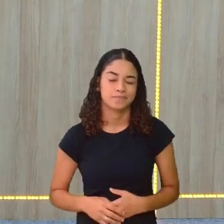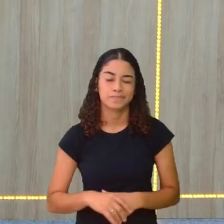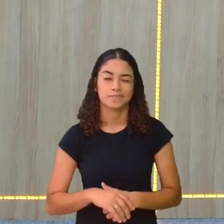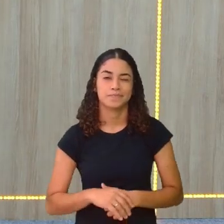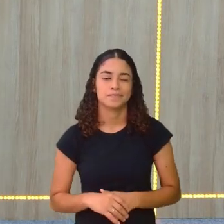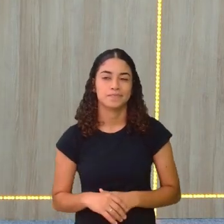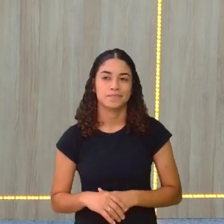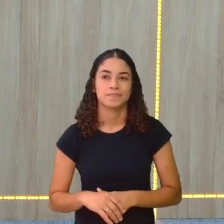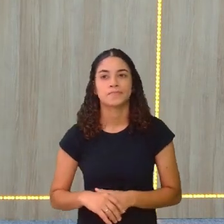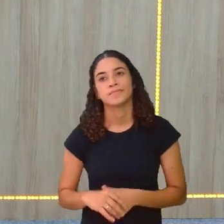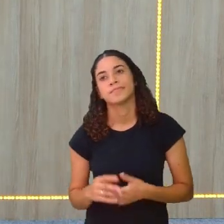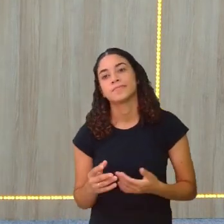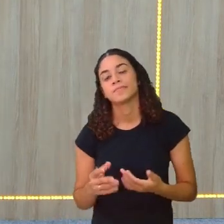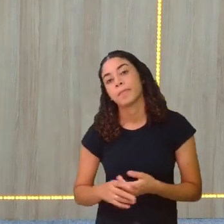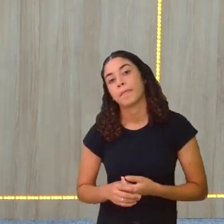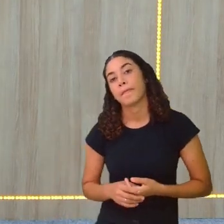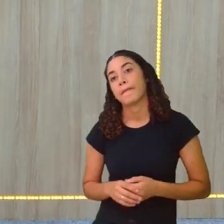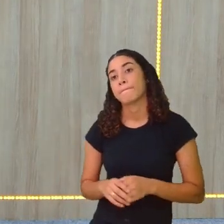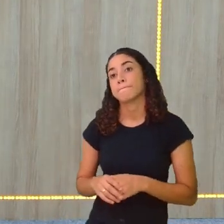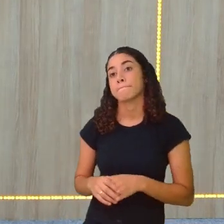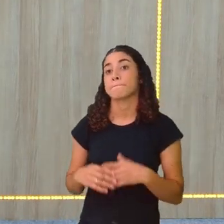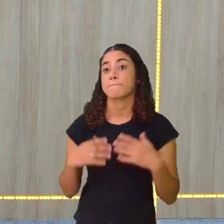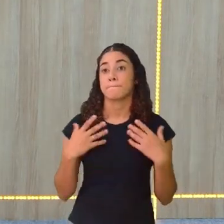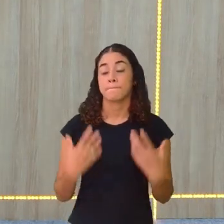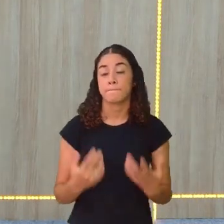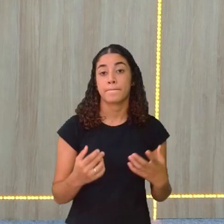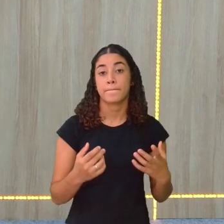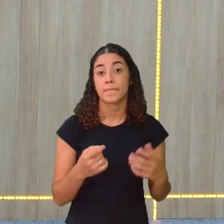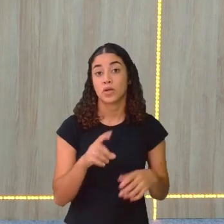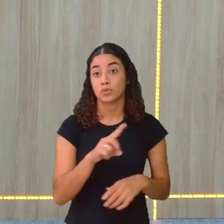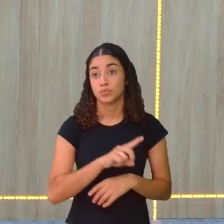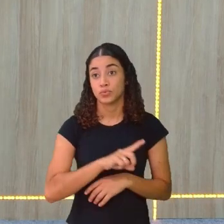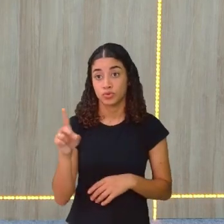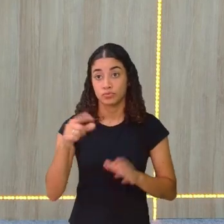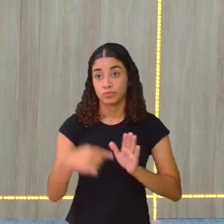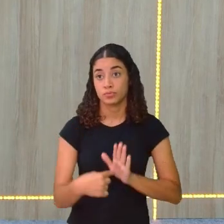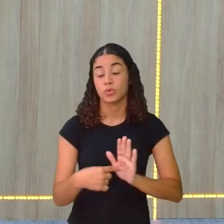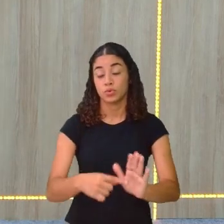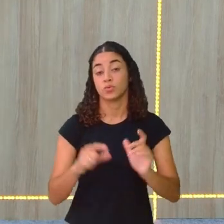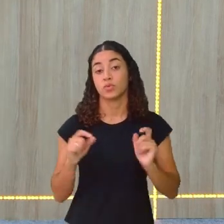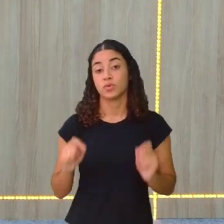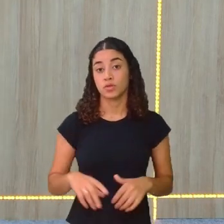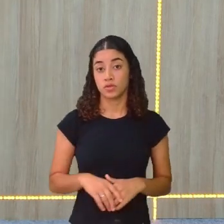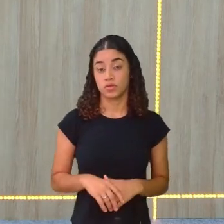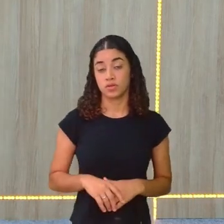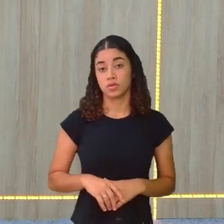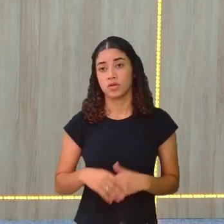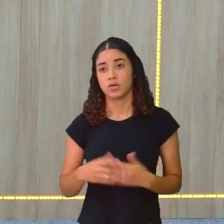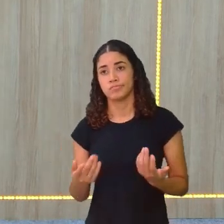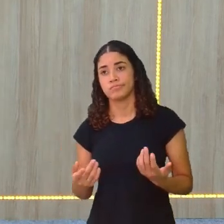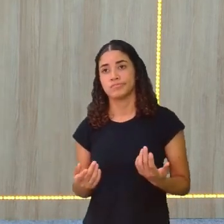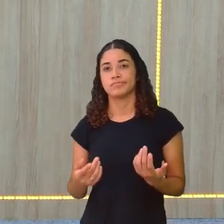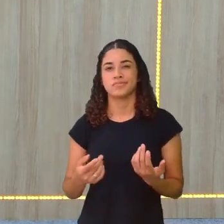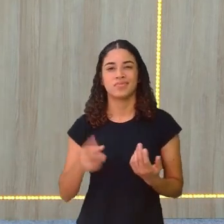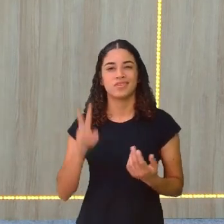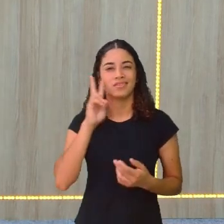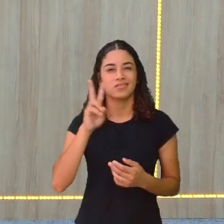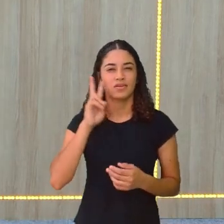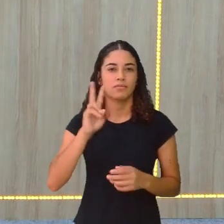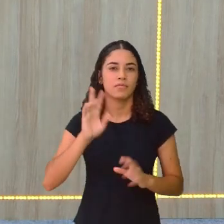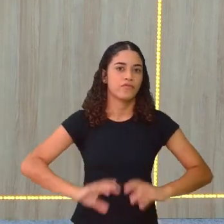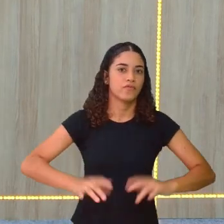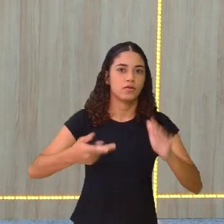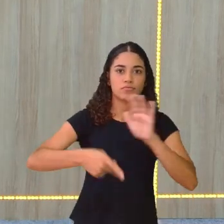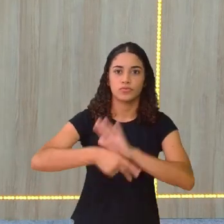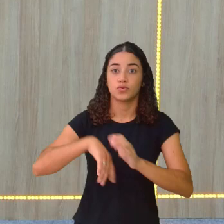E a data, né, ela mostra aí, né, ela traz aí a memória das festas de fim de ano,